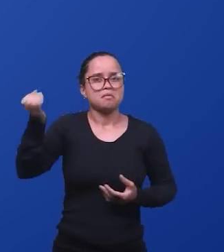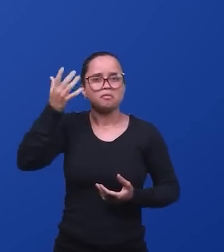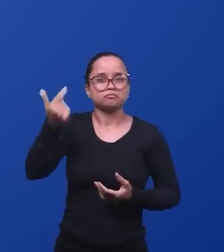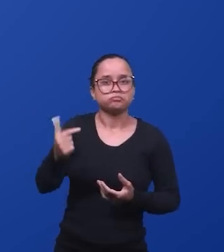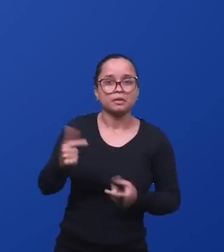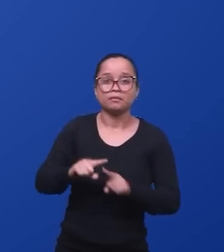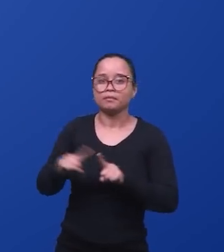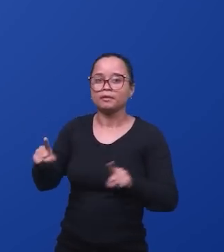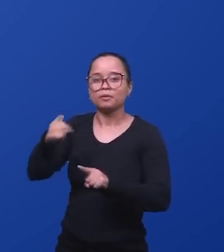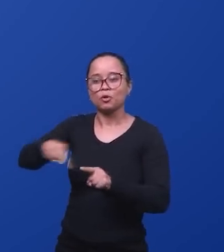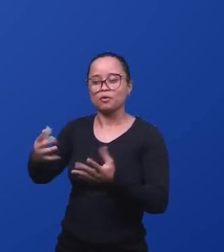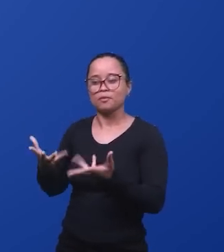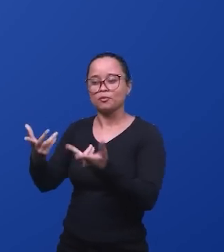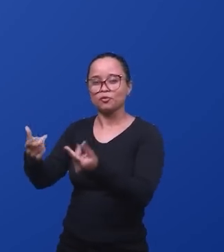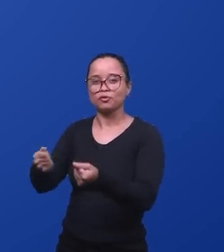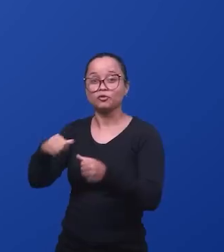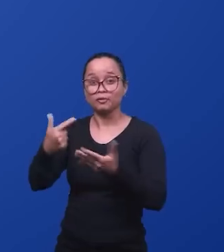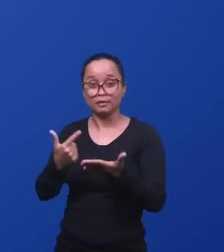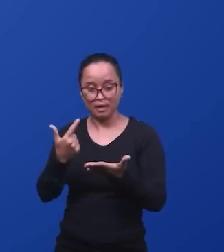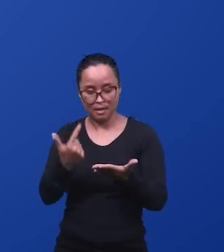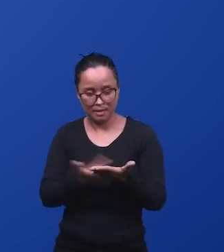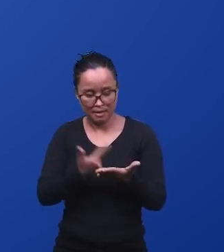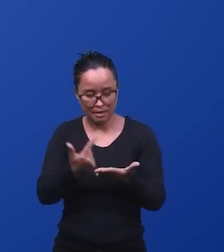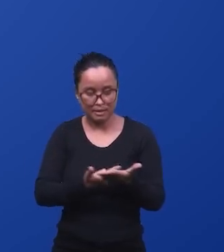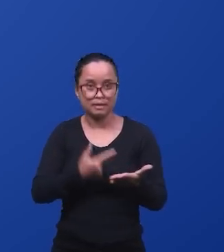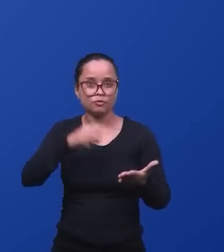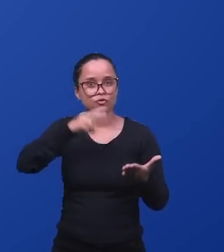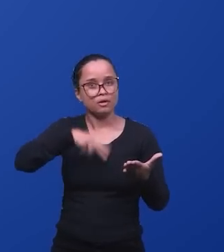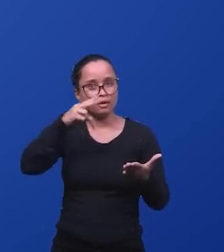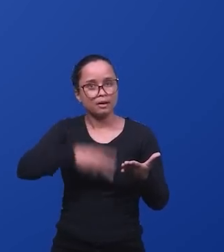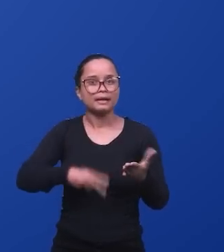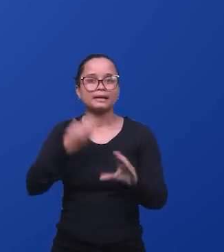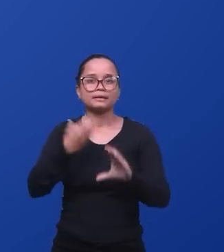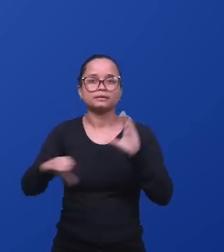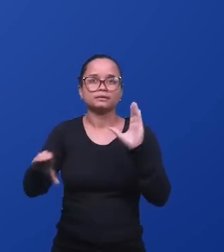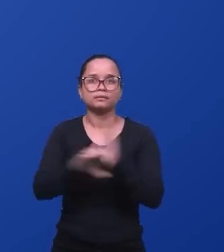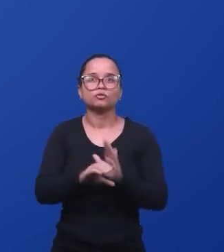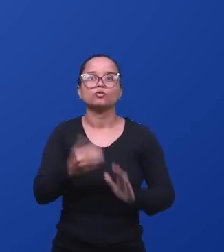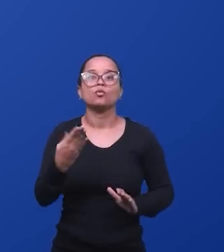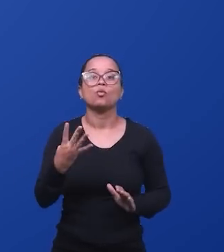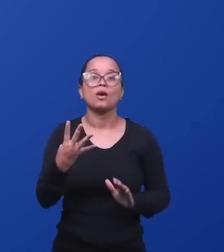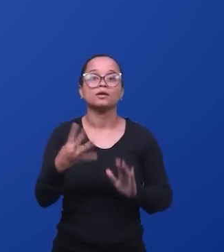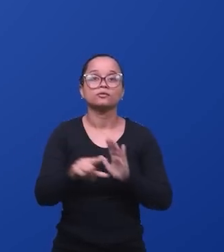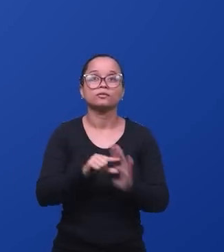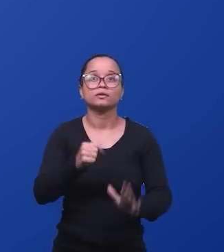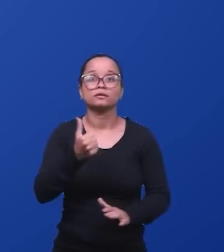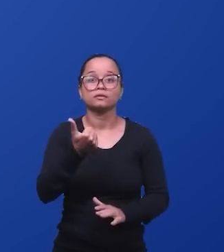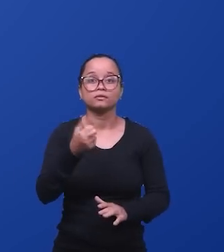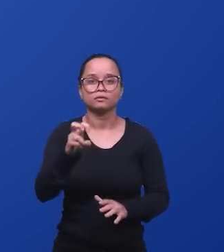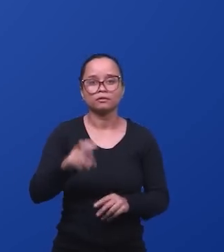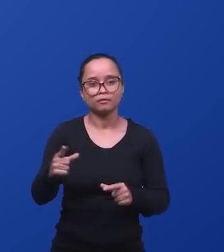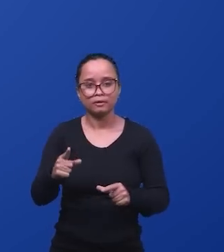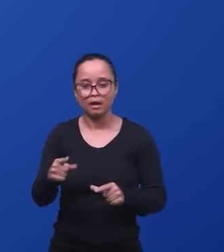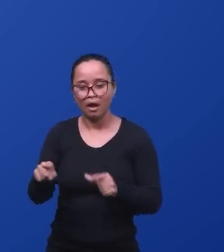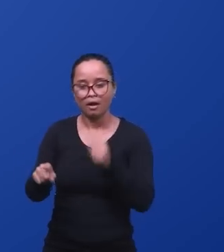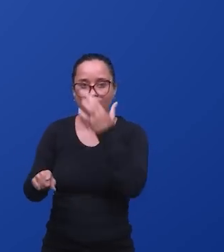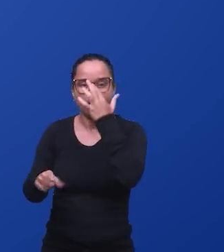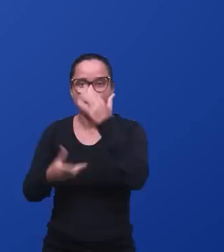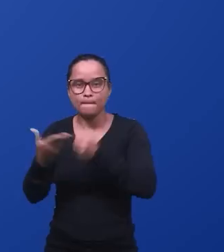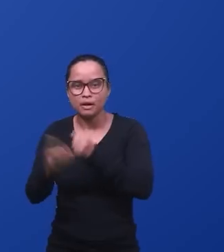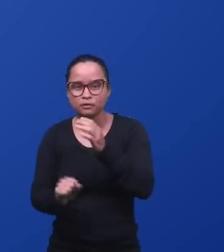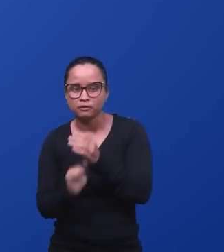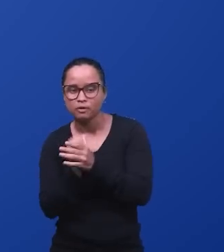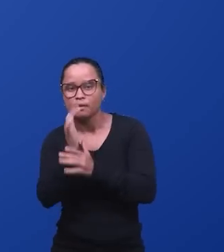mostrado. E quando nós vemos Cantares, capítulo 4, verso 15, que diz o seguinte: És a fonte dos